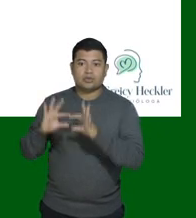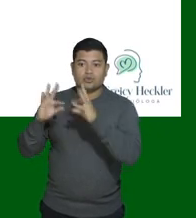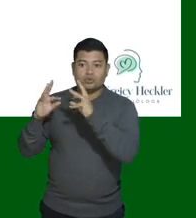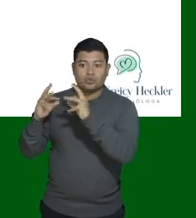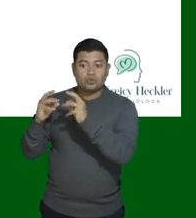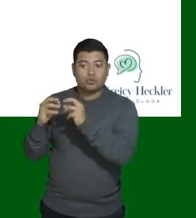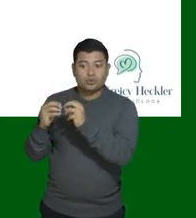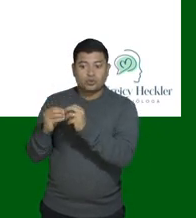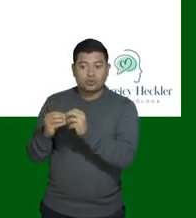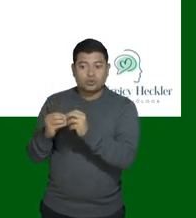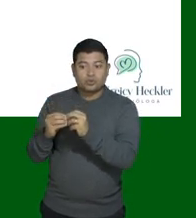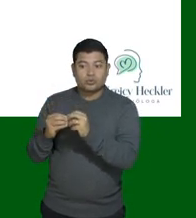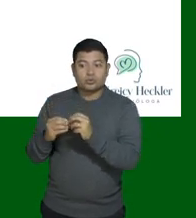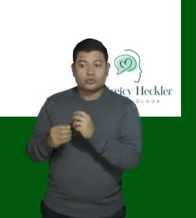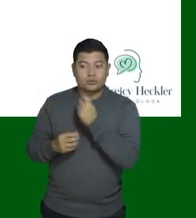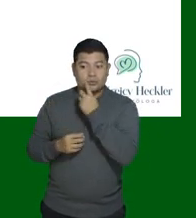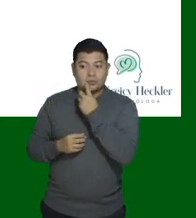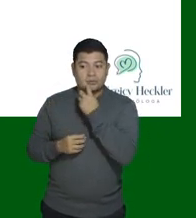junto forma...